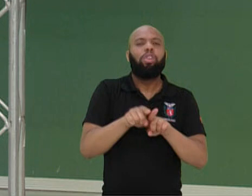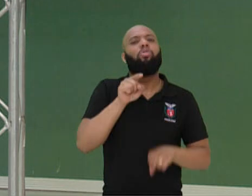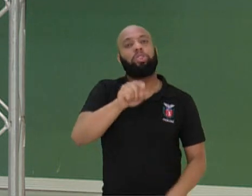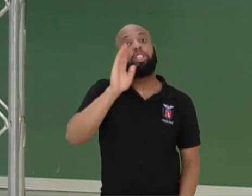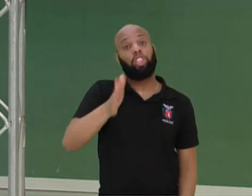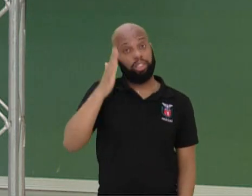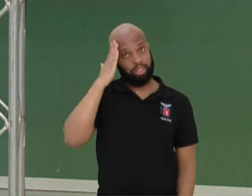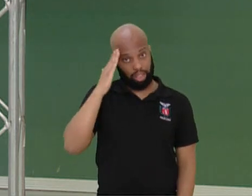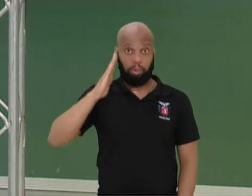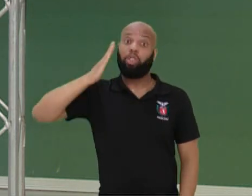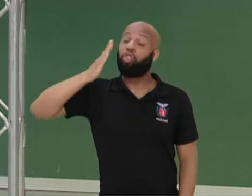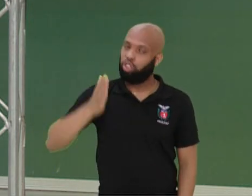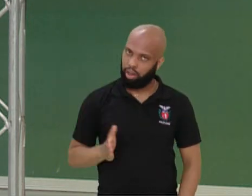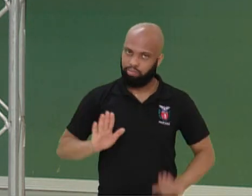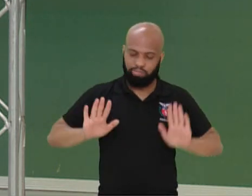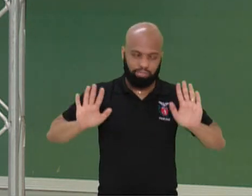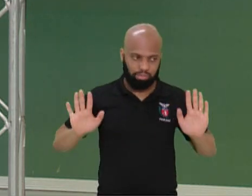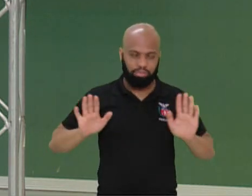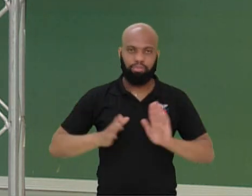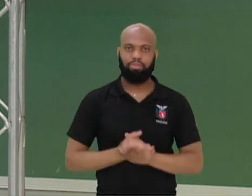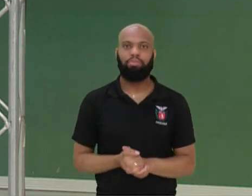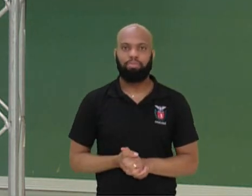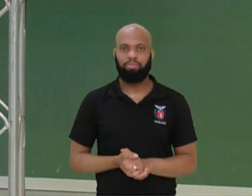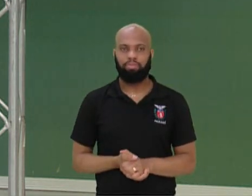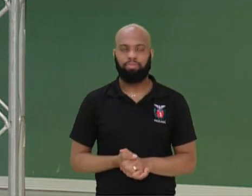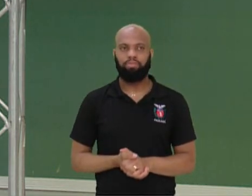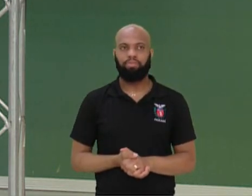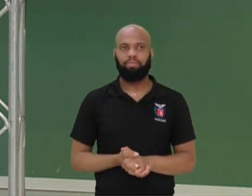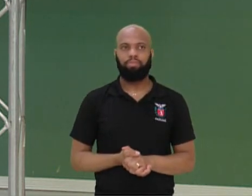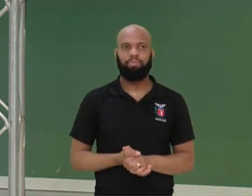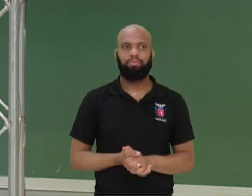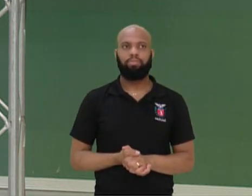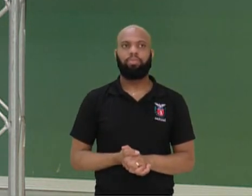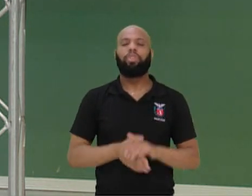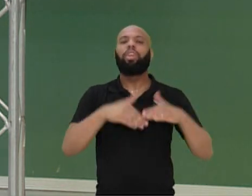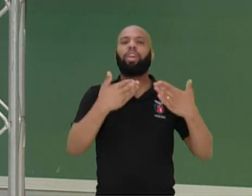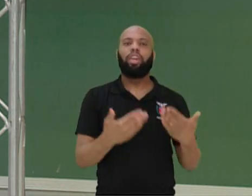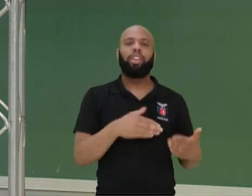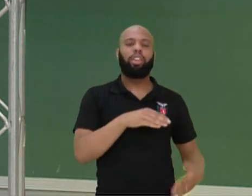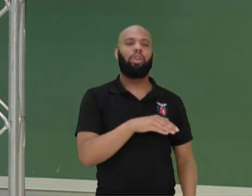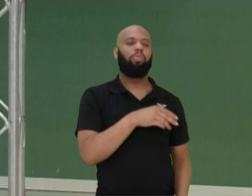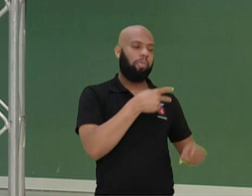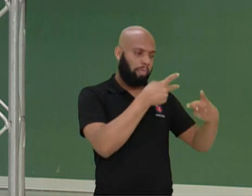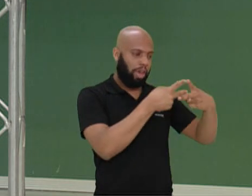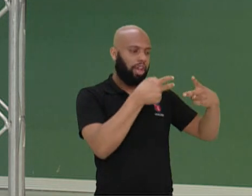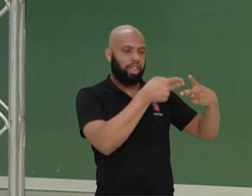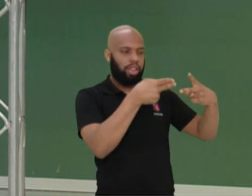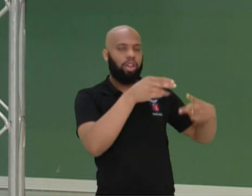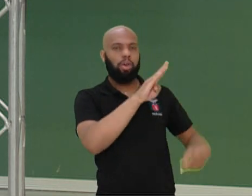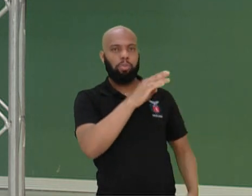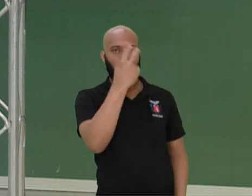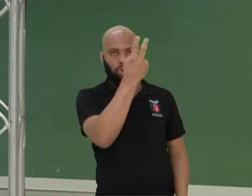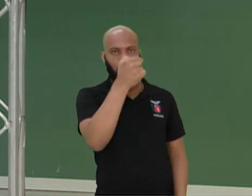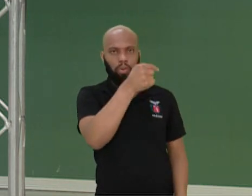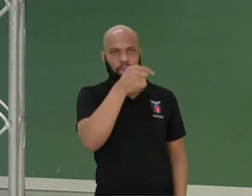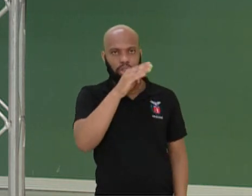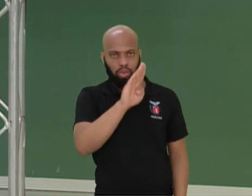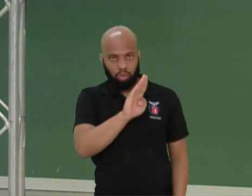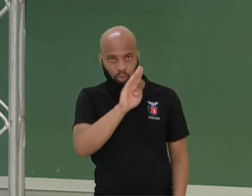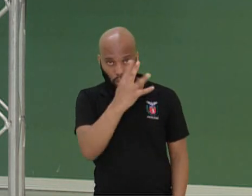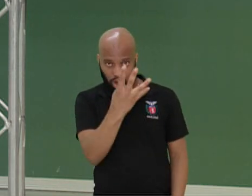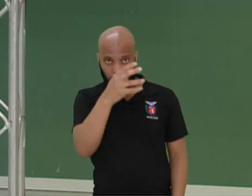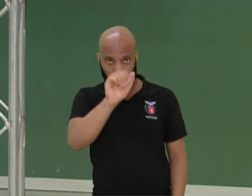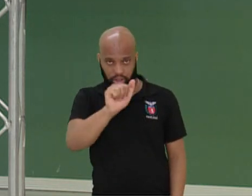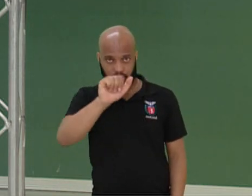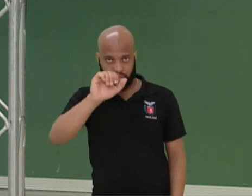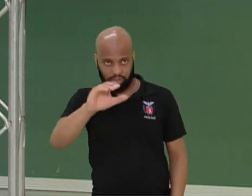você já, né, decorou a formulazinha do delta, né? Então, delta, b quadrado menos 4ac, substituo os valores, o valor do A é